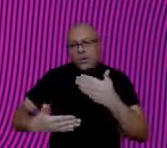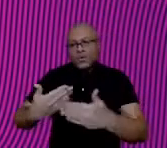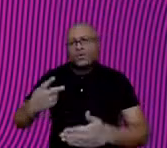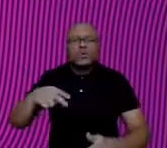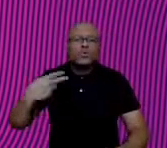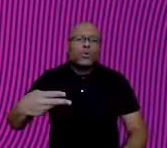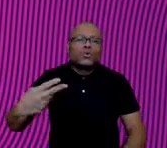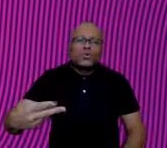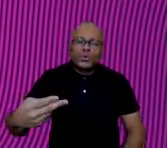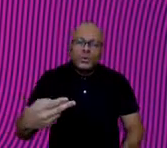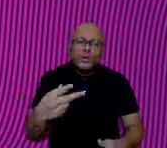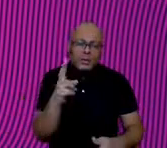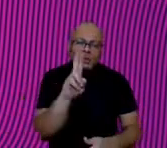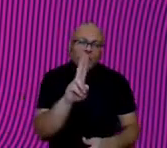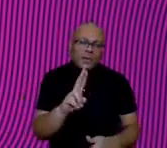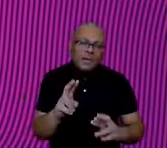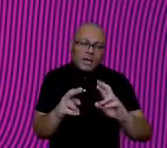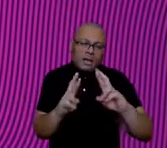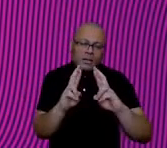nossa.